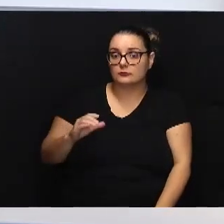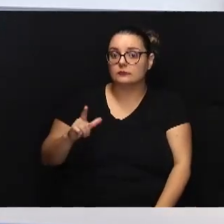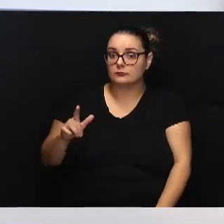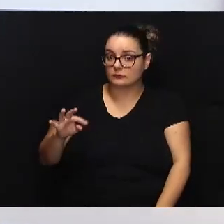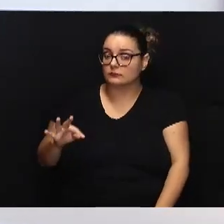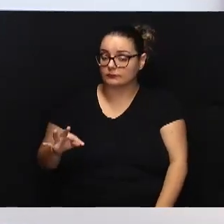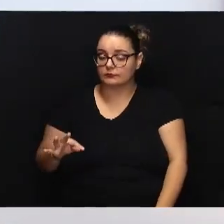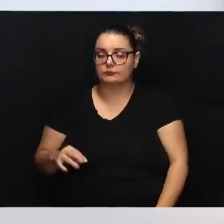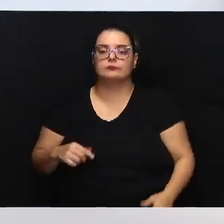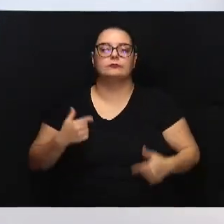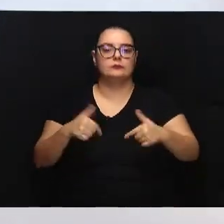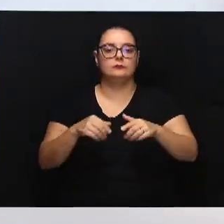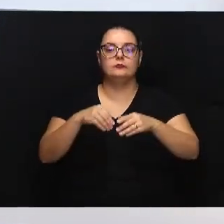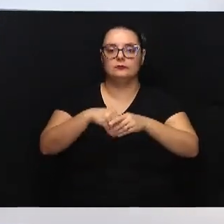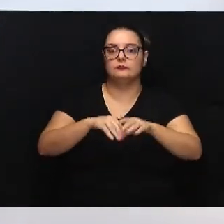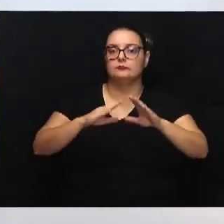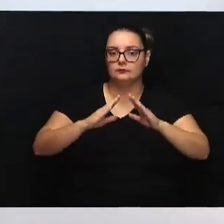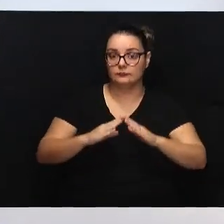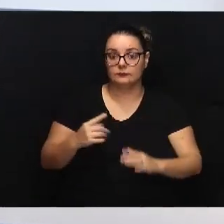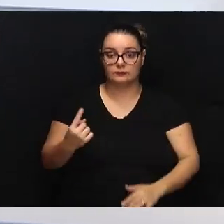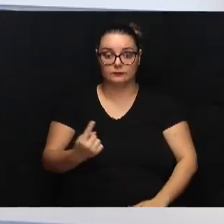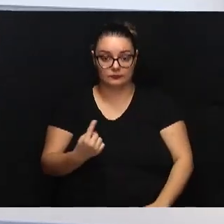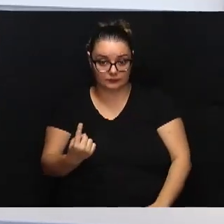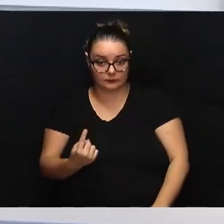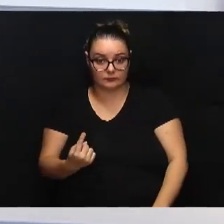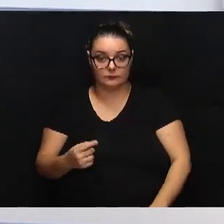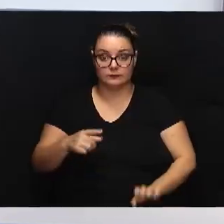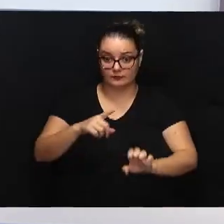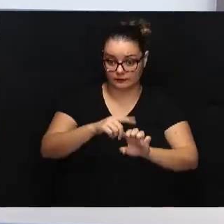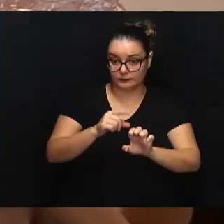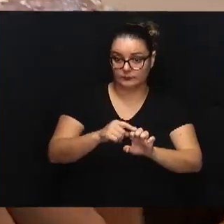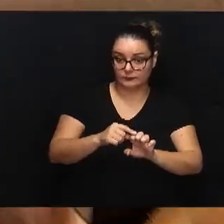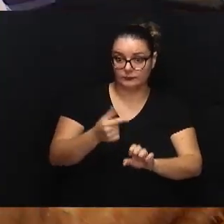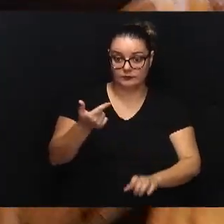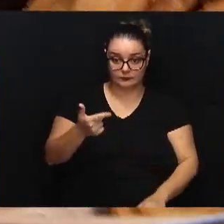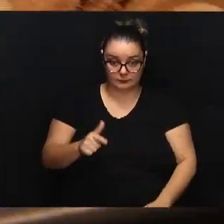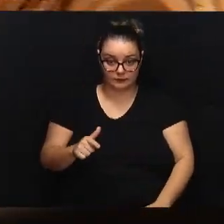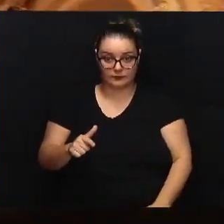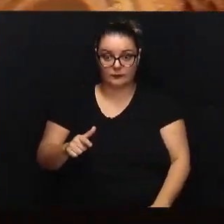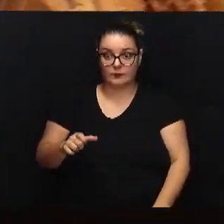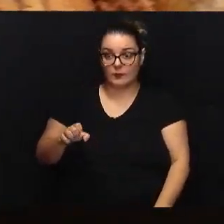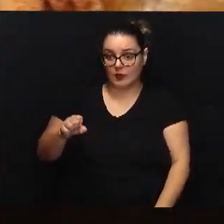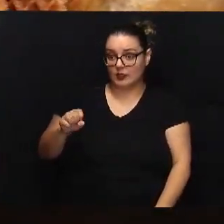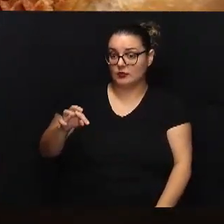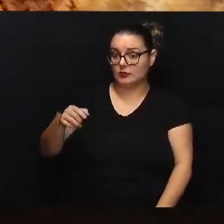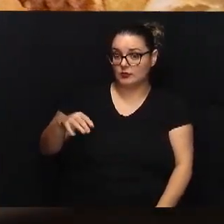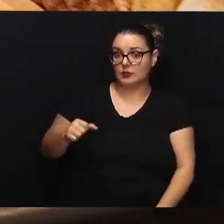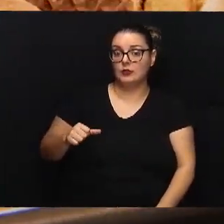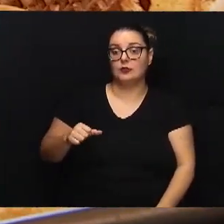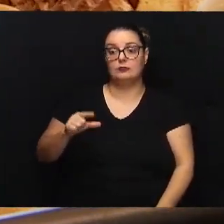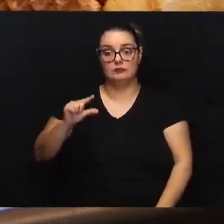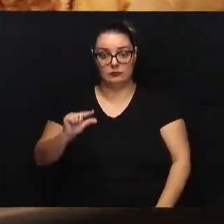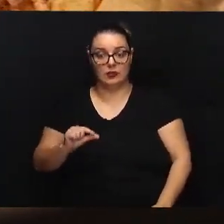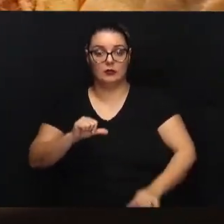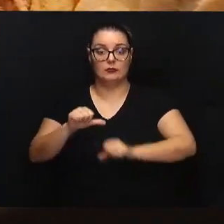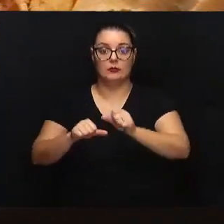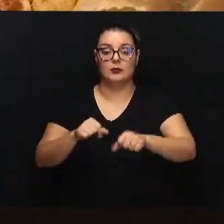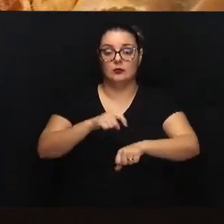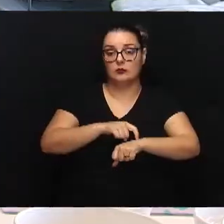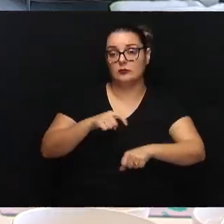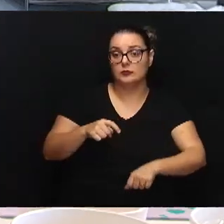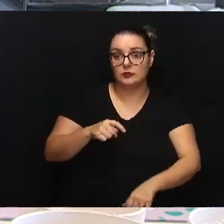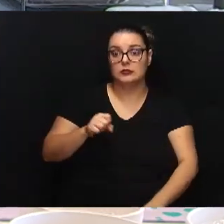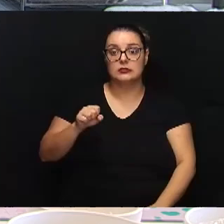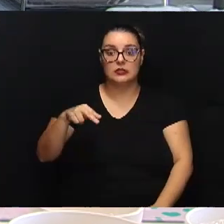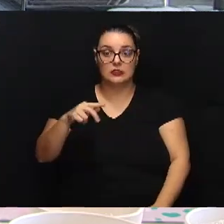em casa e sozinha, a empreendedora mantém um estoque mínimo, que muda de acordo com as datas sazonais. Ela está em um